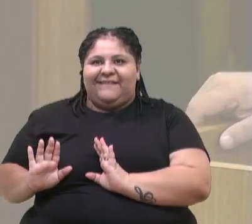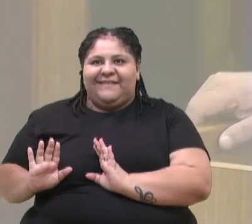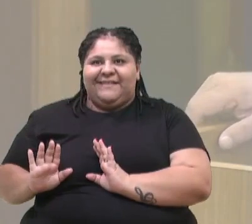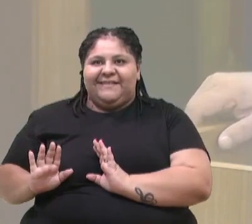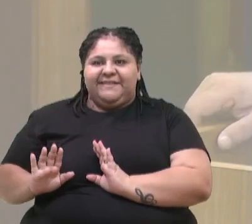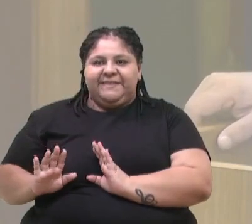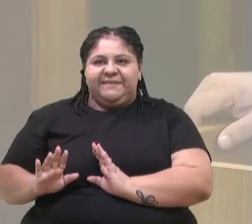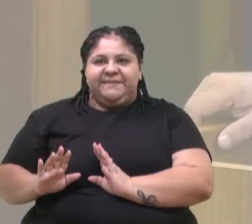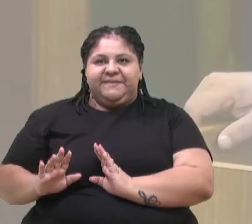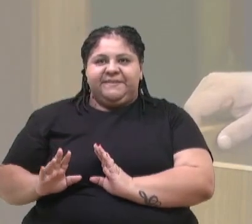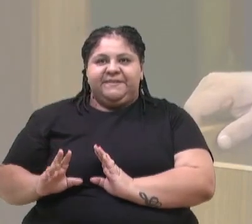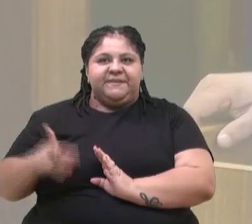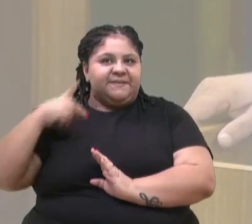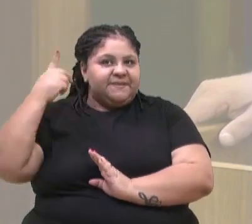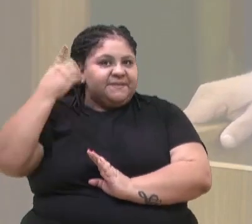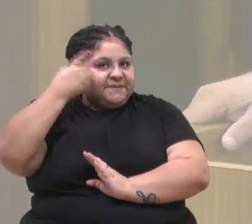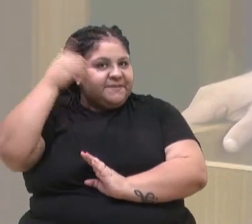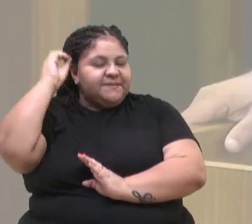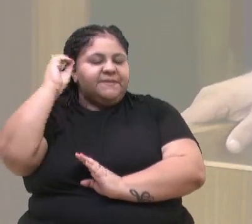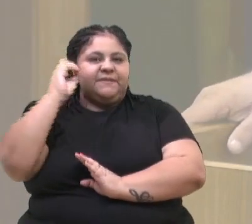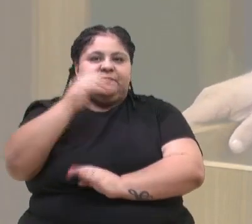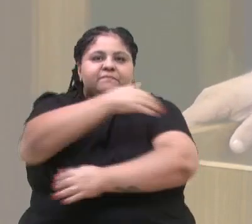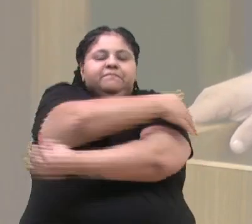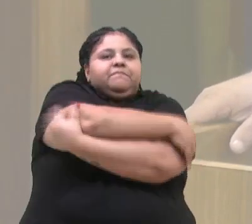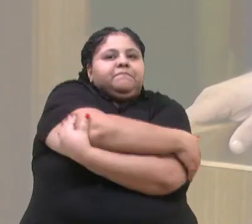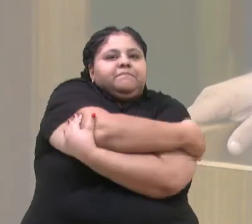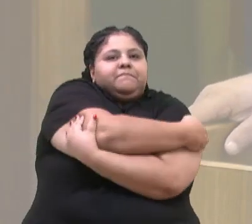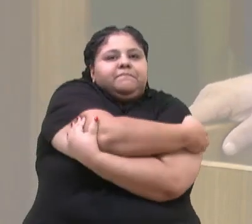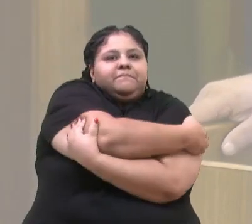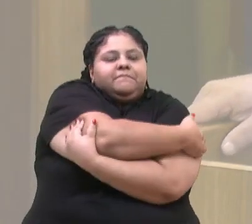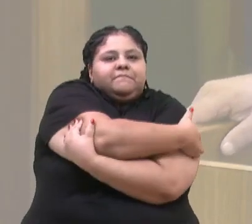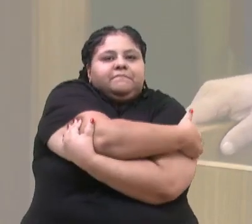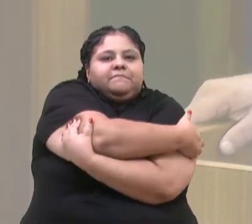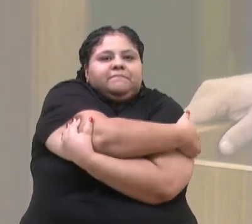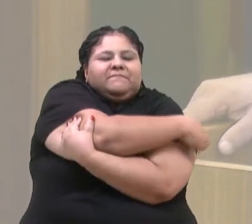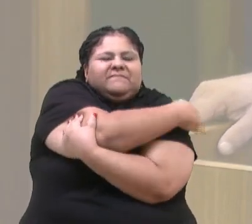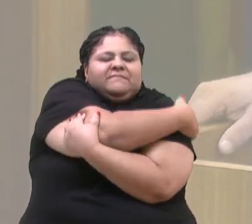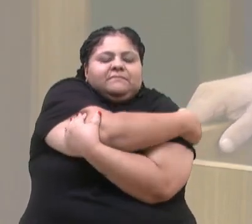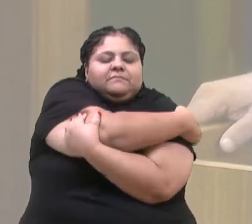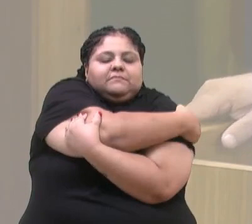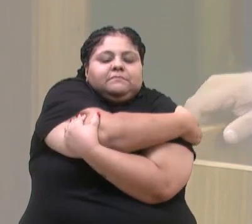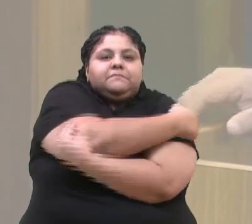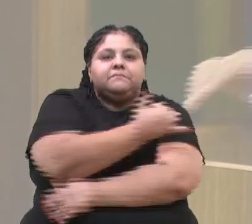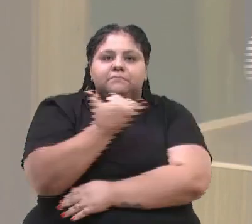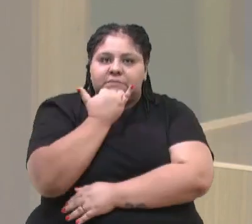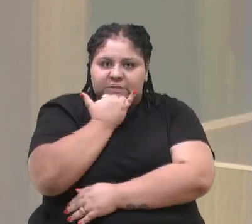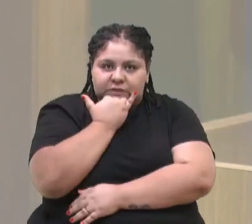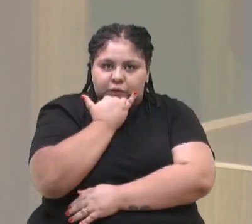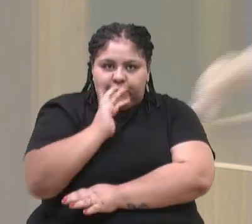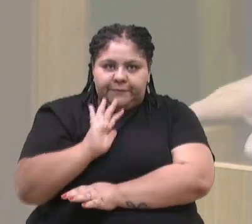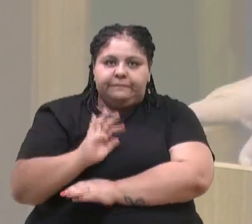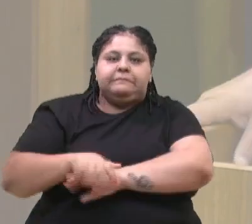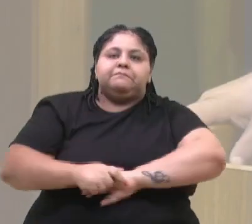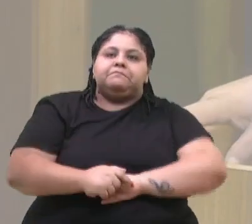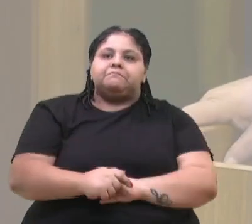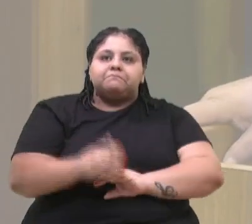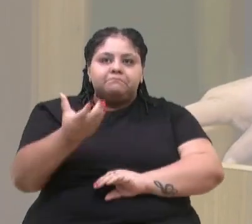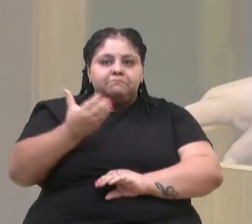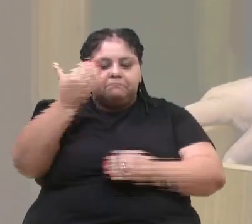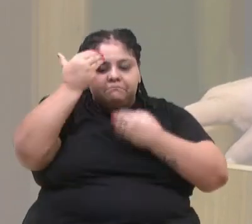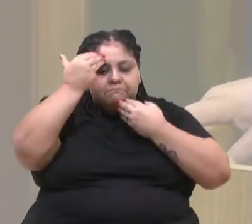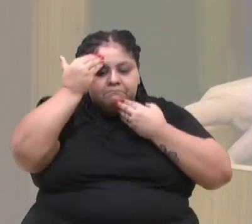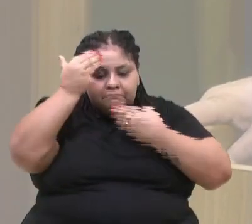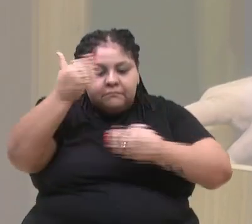Dil, líder de governo até o presente momento, até o final do ano, Quero agradecer, porque eu fiz